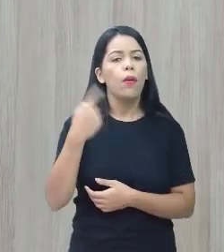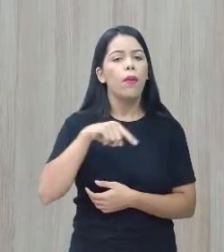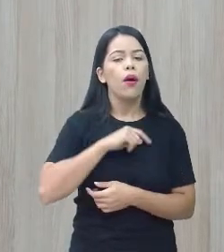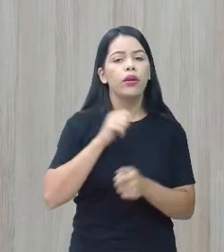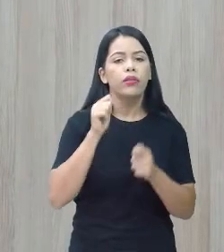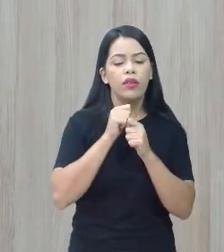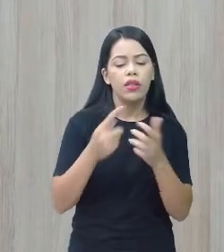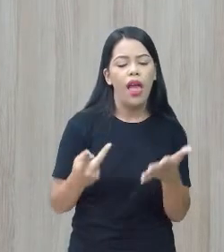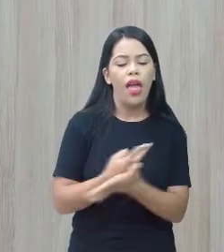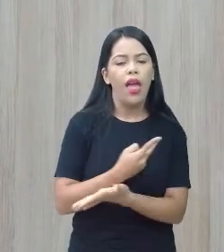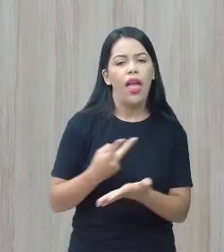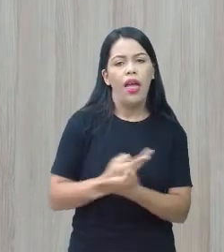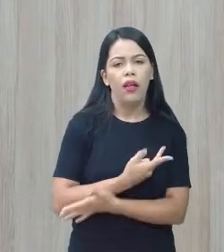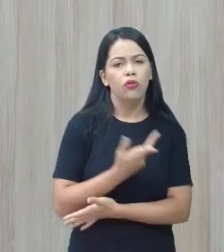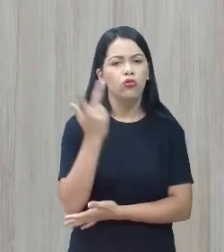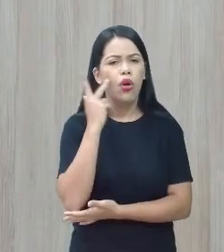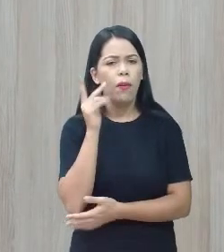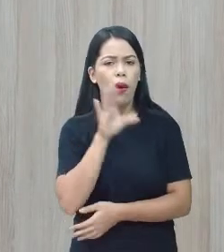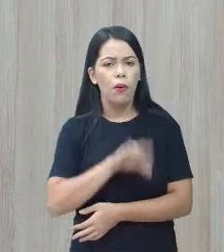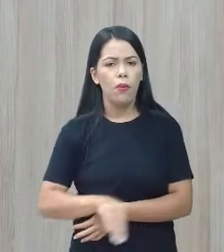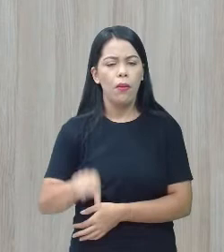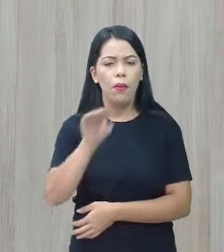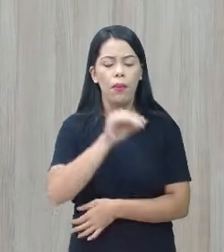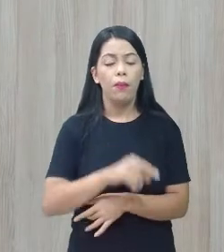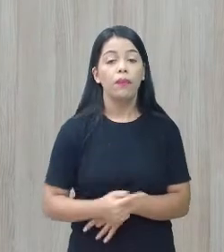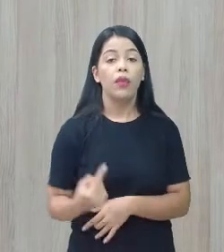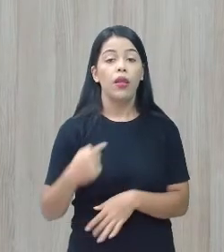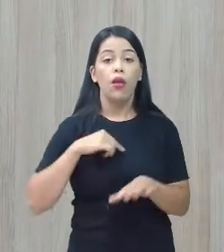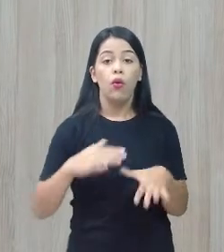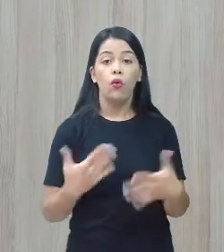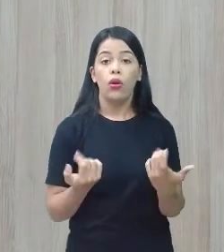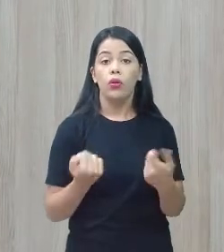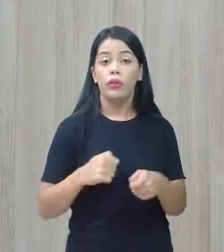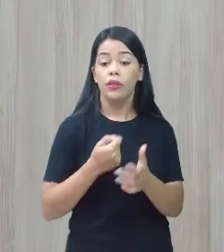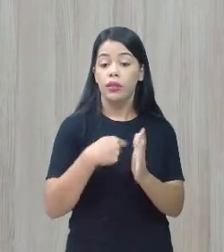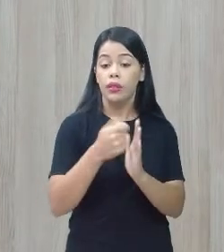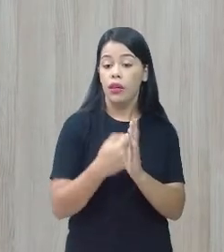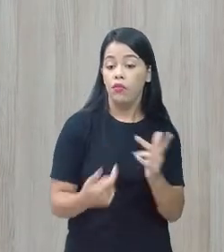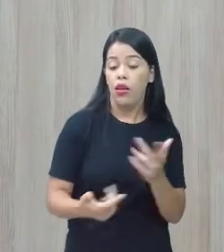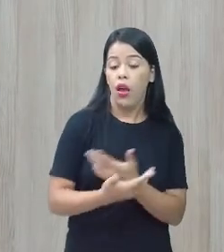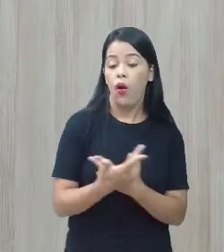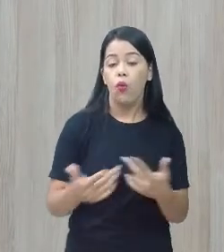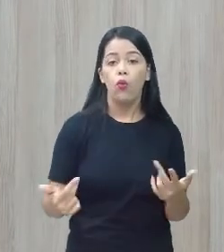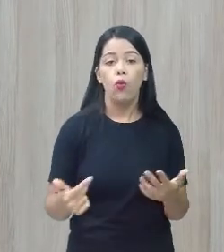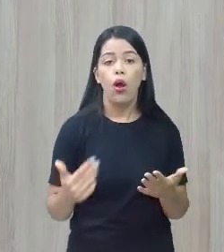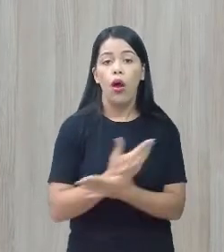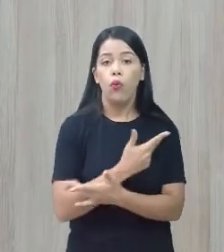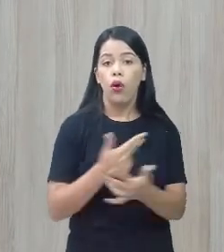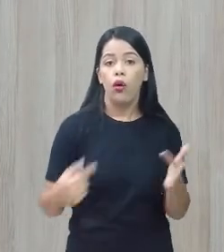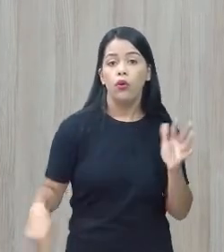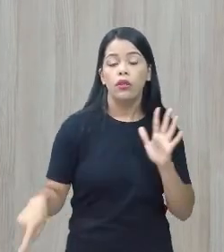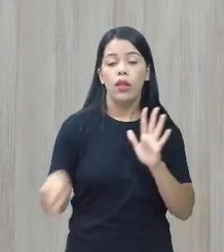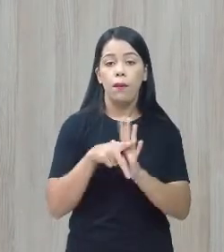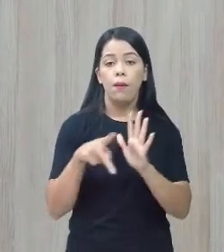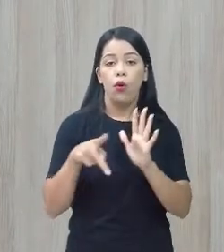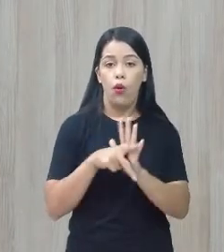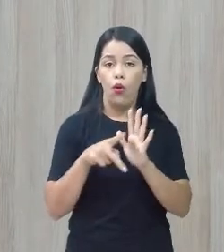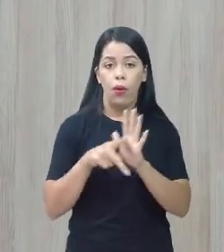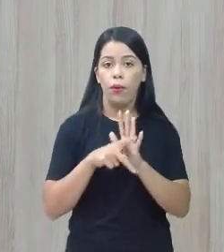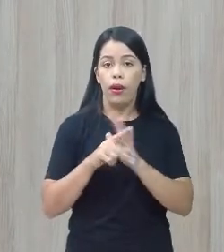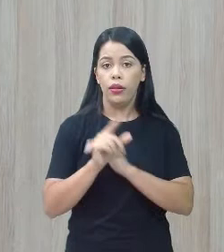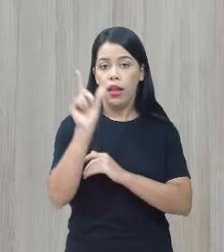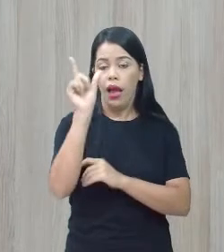desvios na fala. Eu, quando preciso escrever algo acadêmico, eu vou me vestir de uma norma